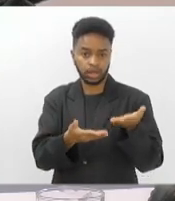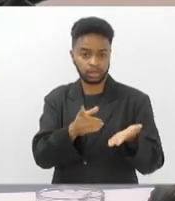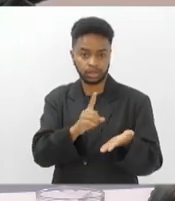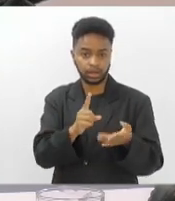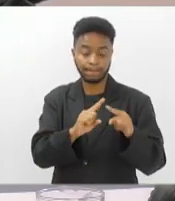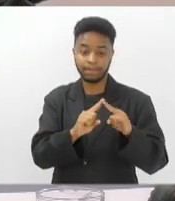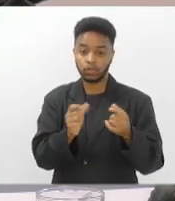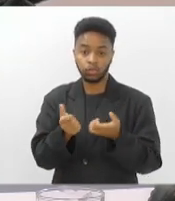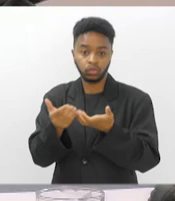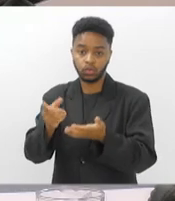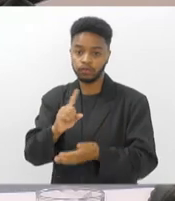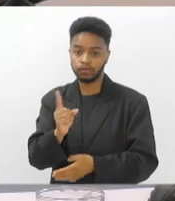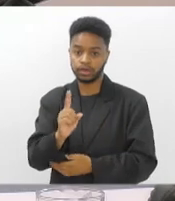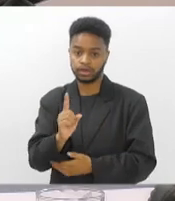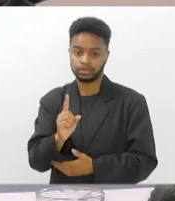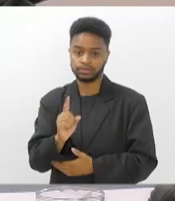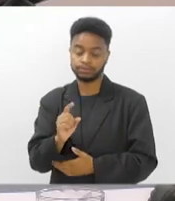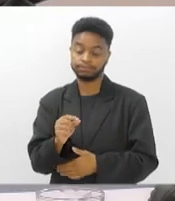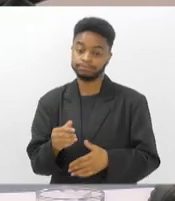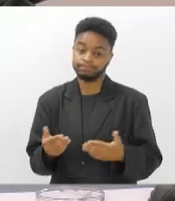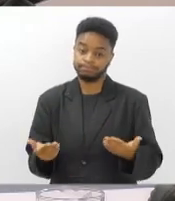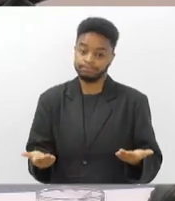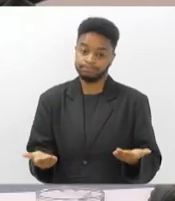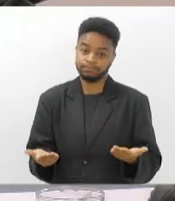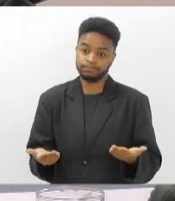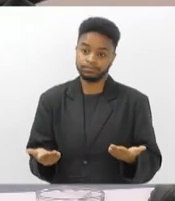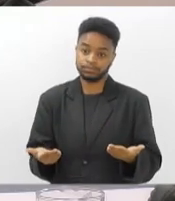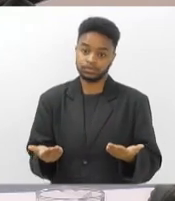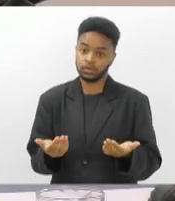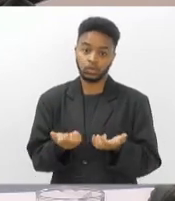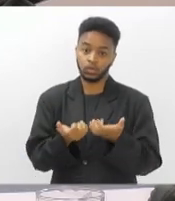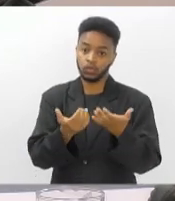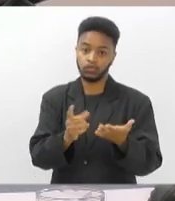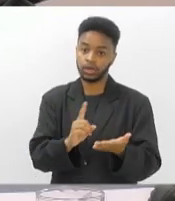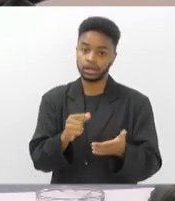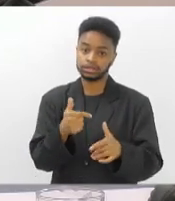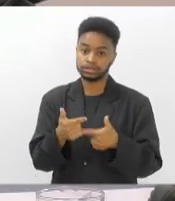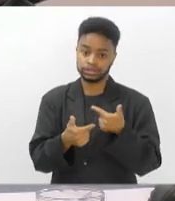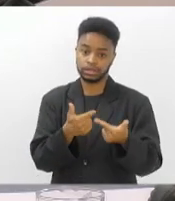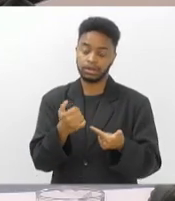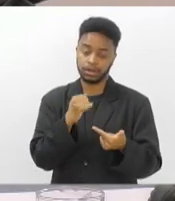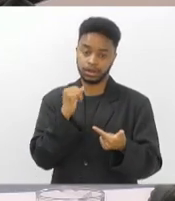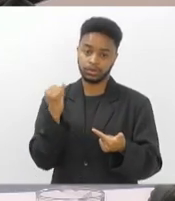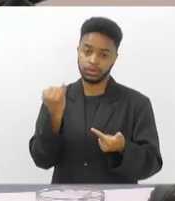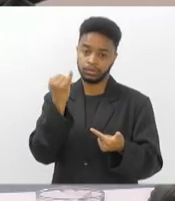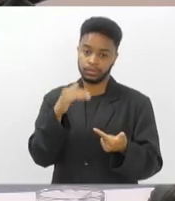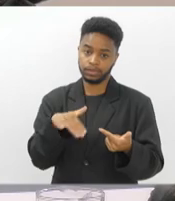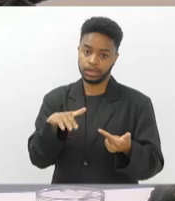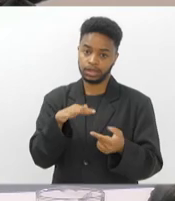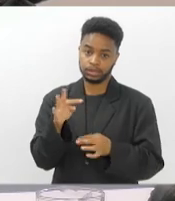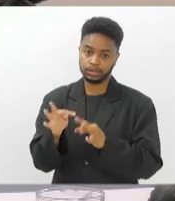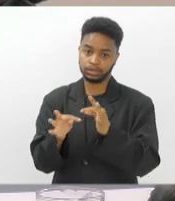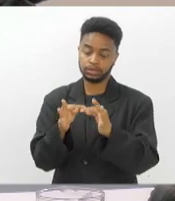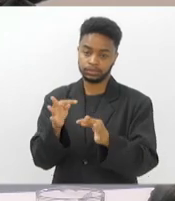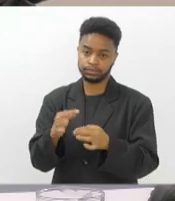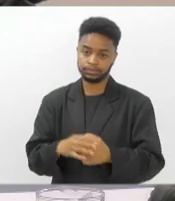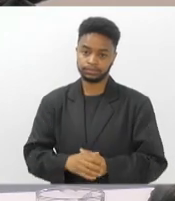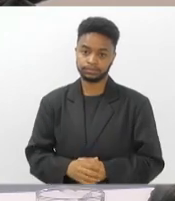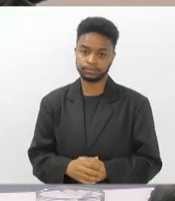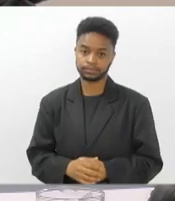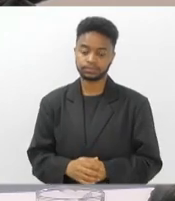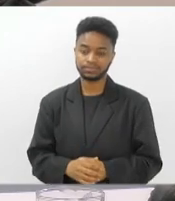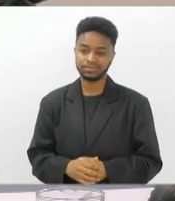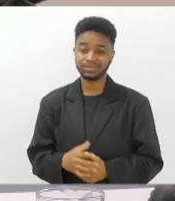não oferece o serviços que são necessários na parte das terapias o o o